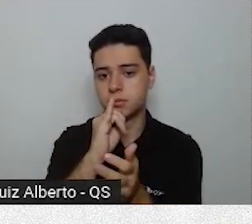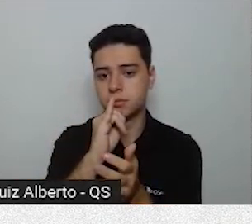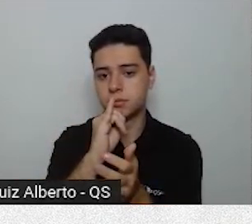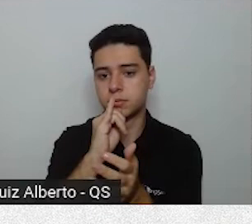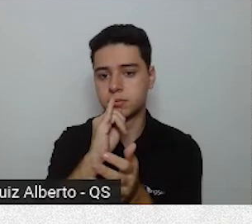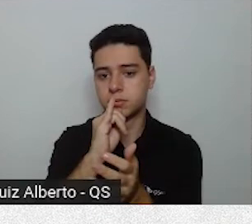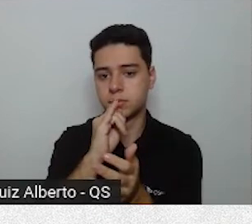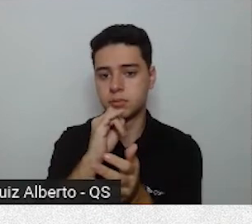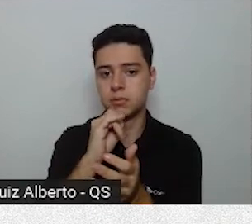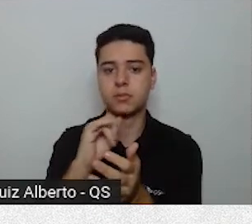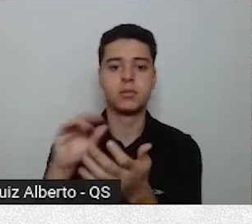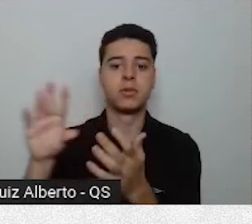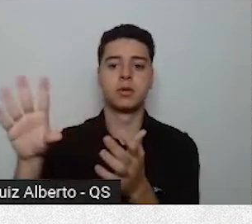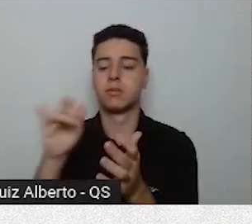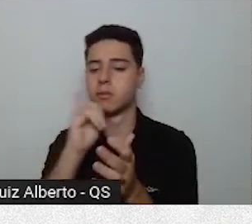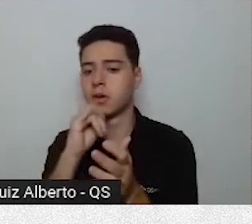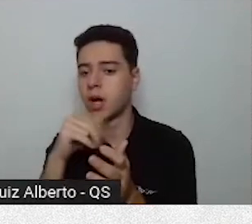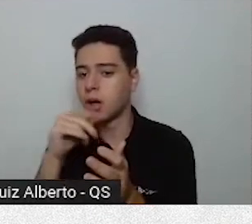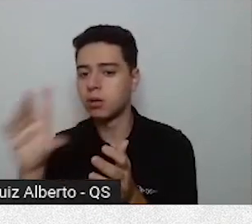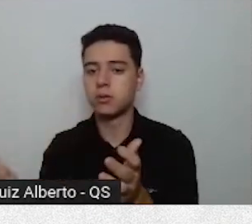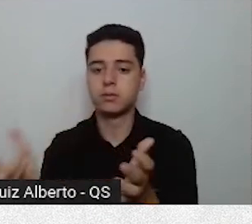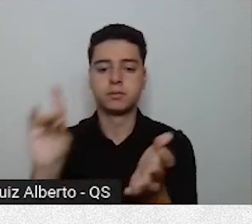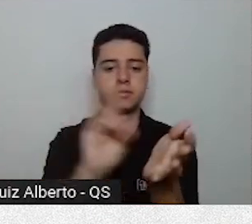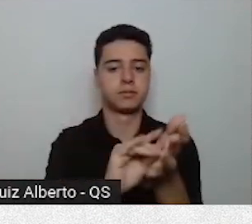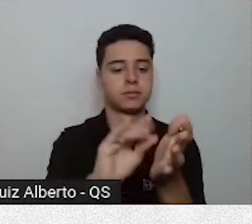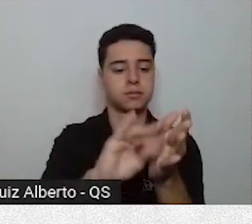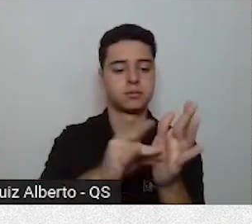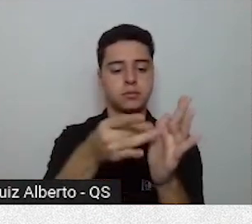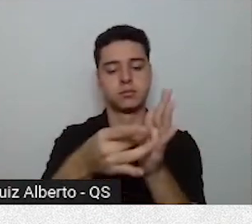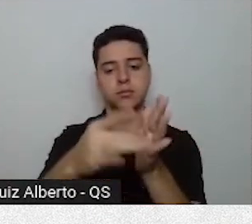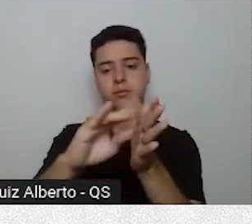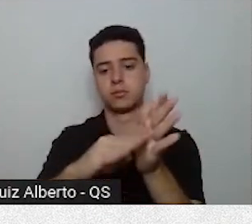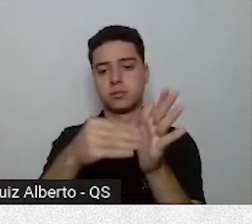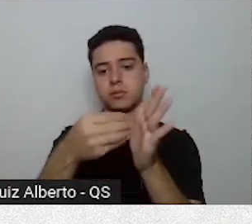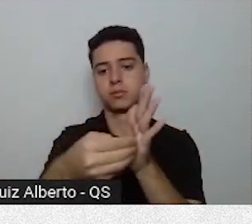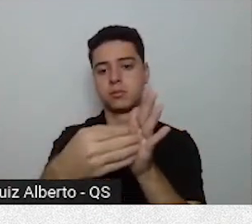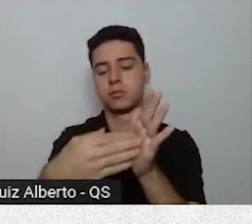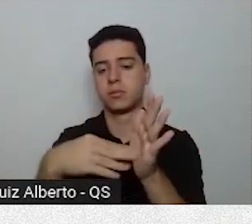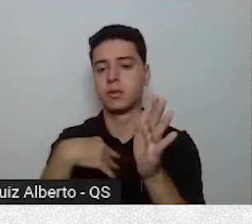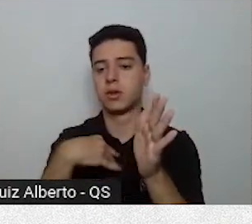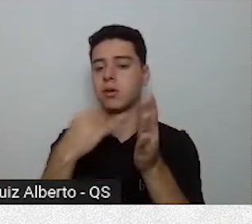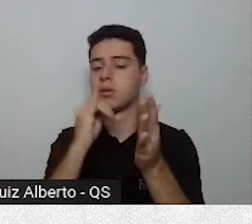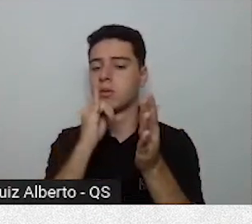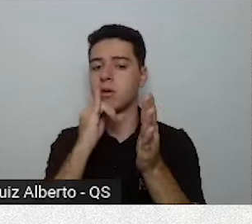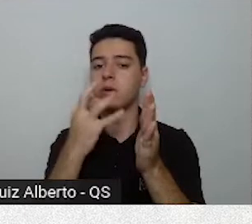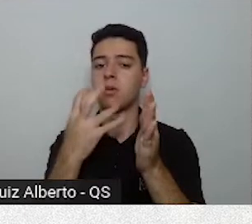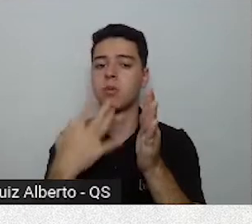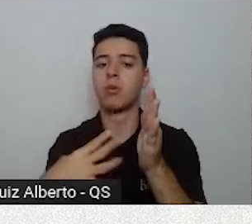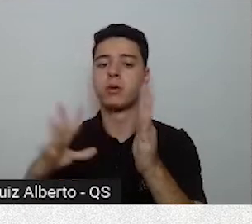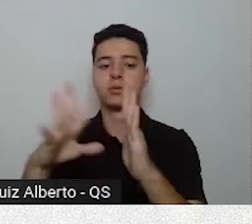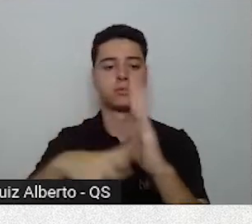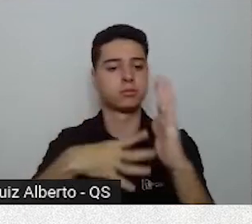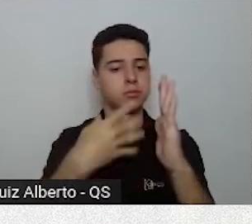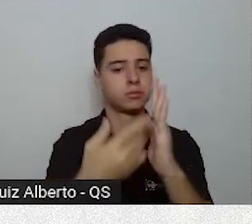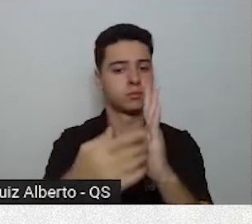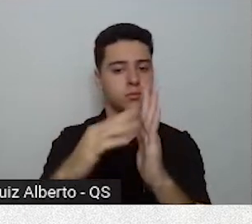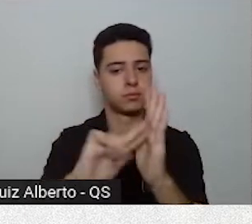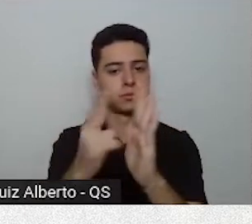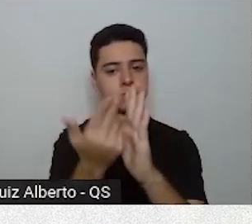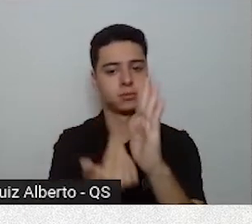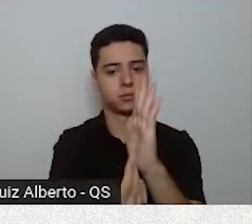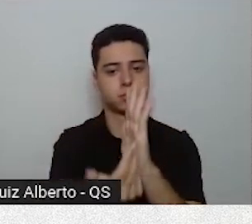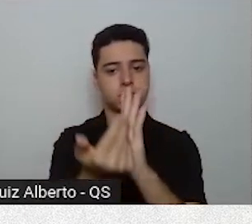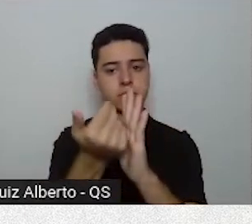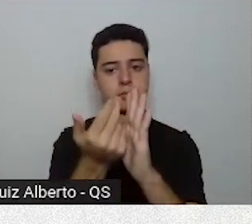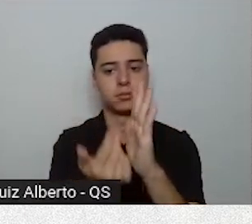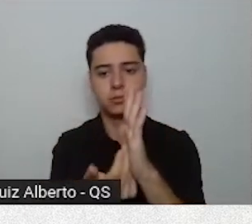pegar o pincel, molhar, fazer umas manchas e vou aplicando as tintas aqui pra gente ver. Então é meio que uma pintura